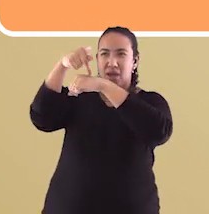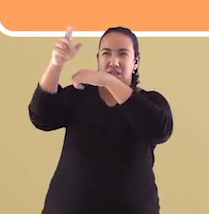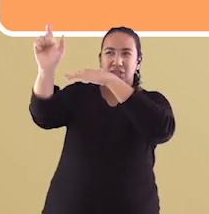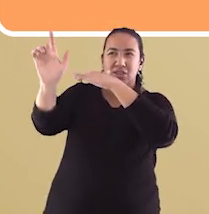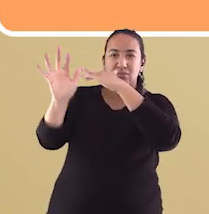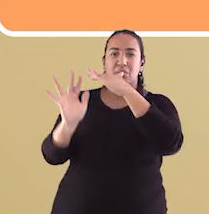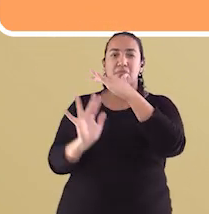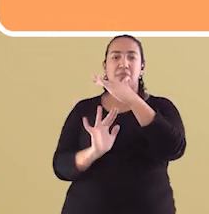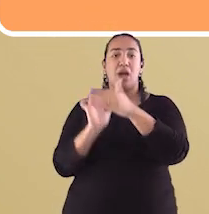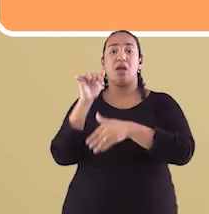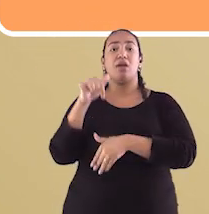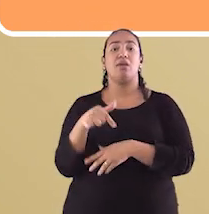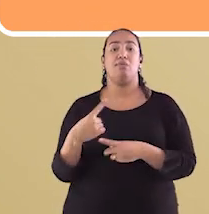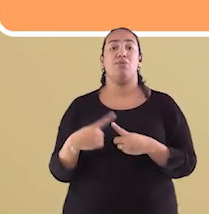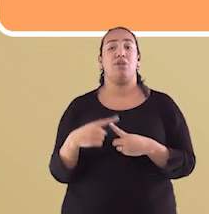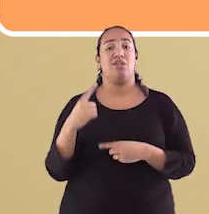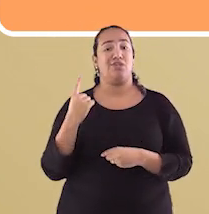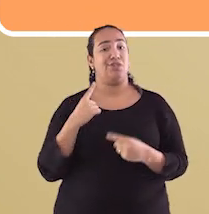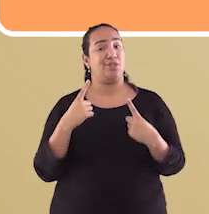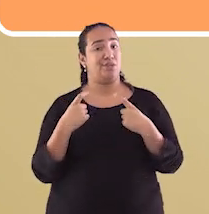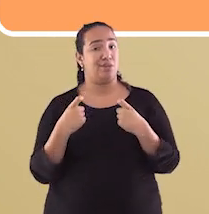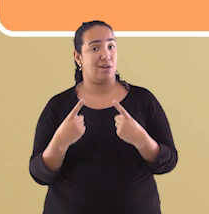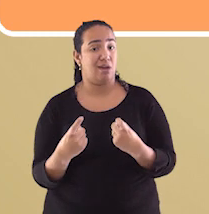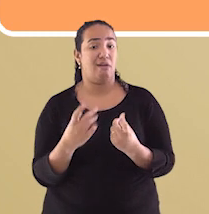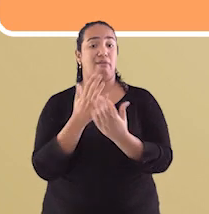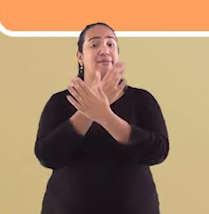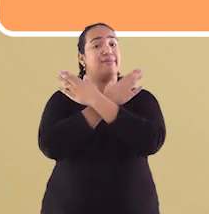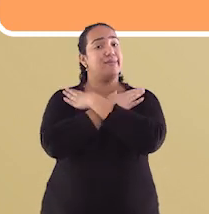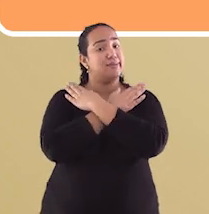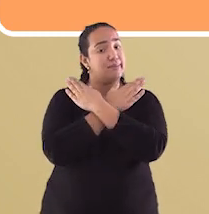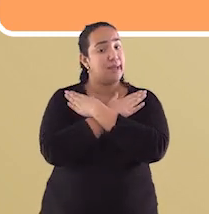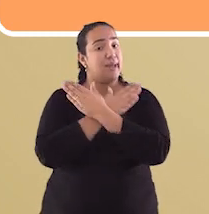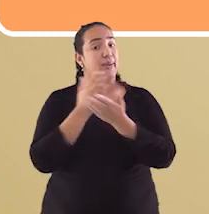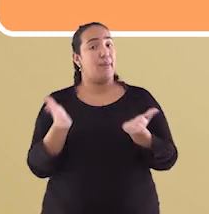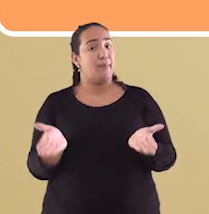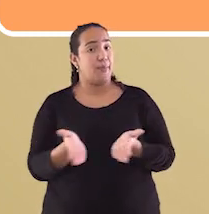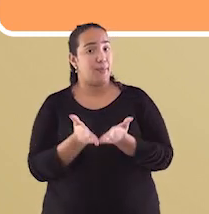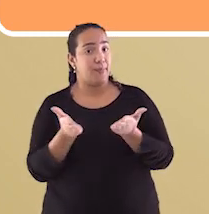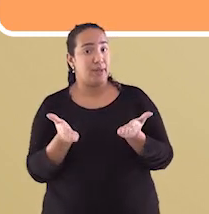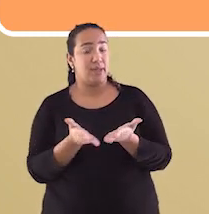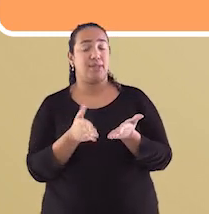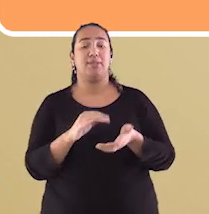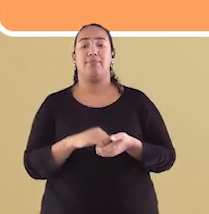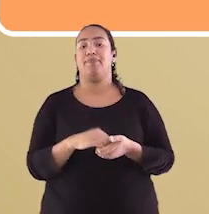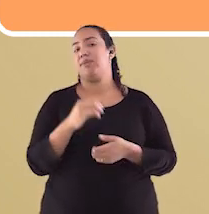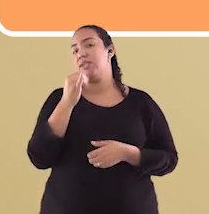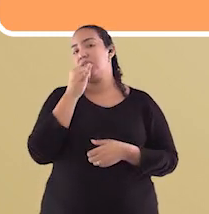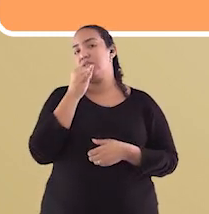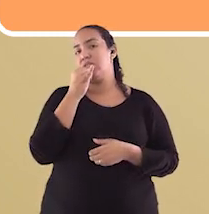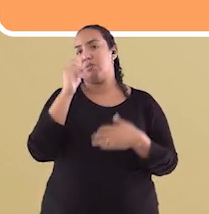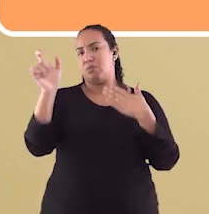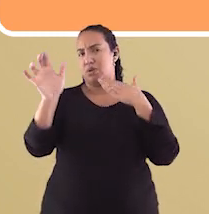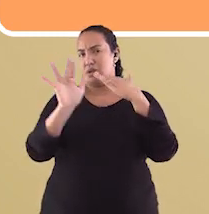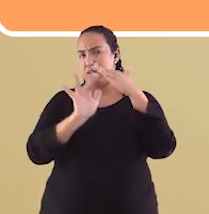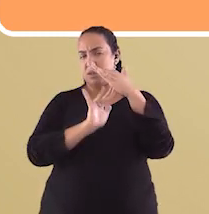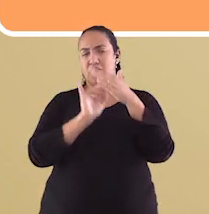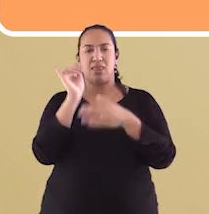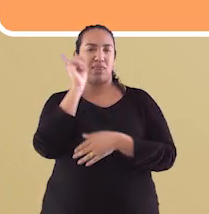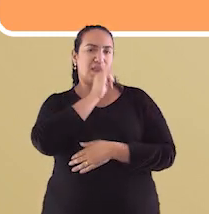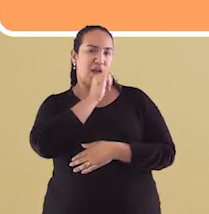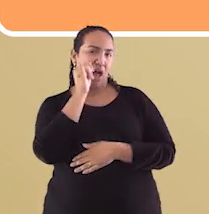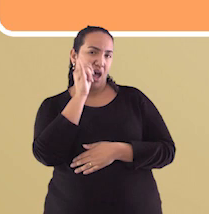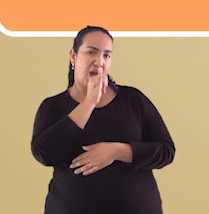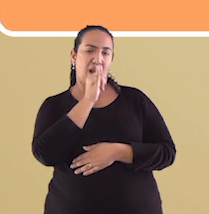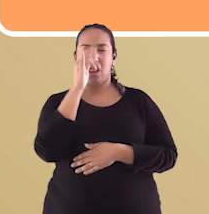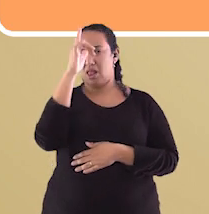eram as guerras, o desemprego e a miséria. Eles vinham da Itália, Alemanha,